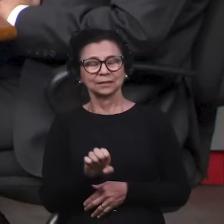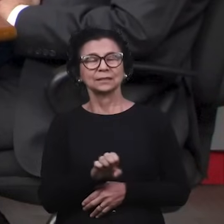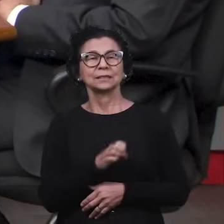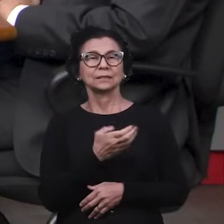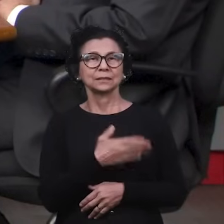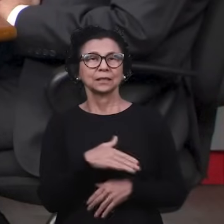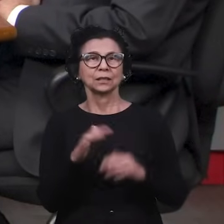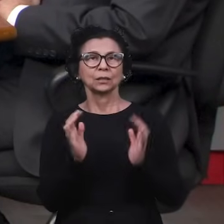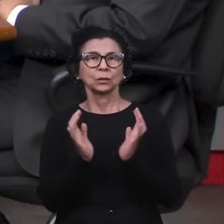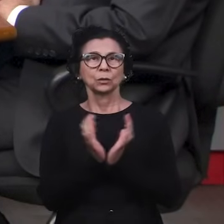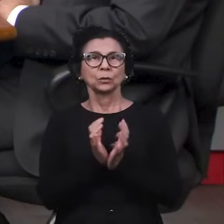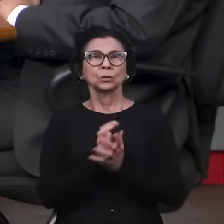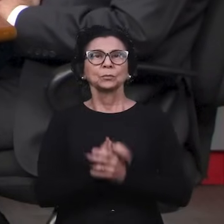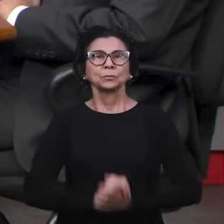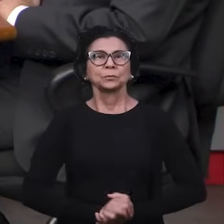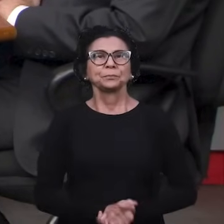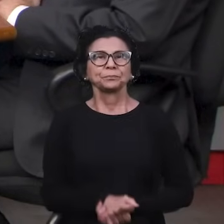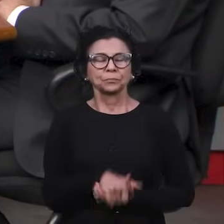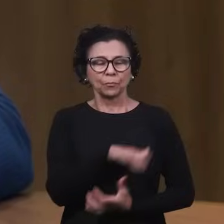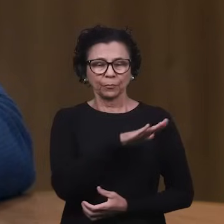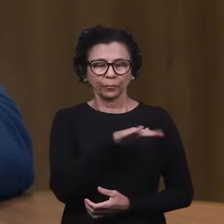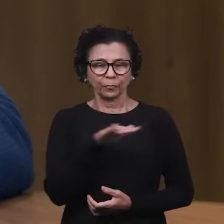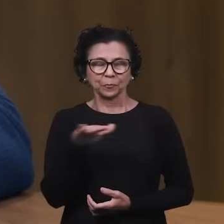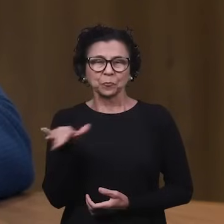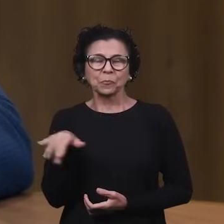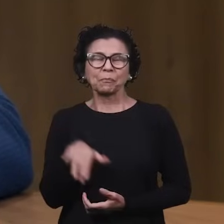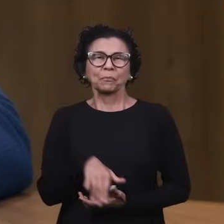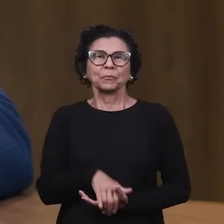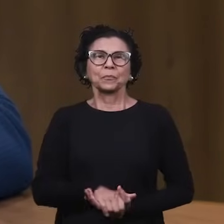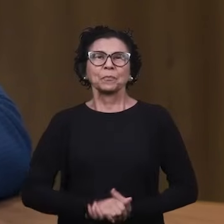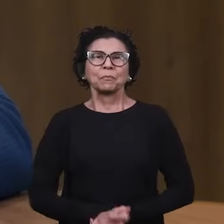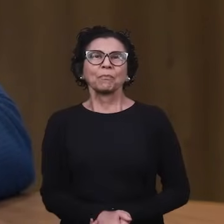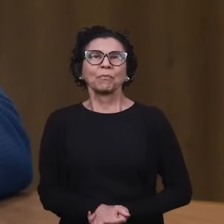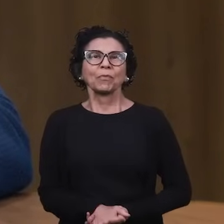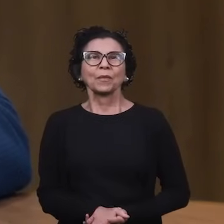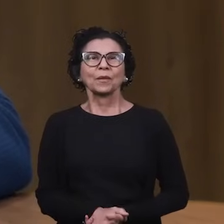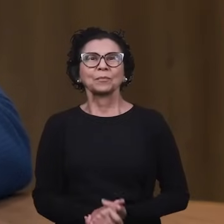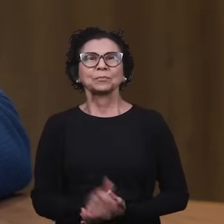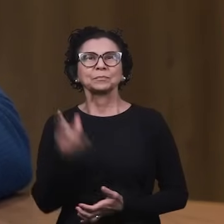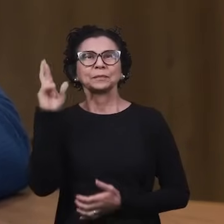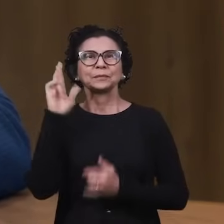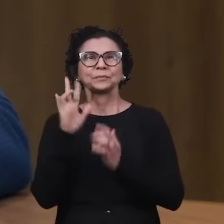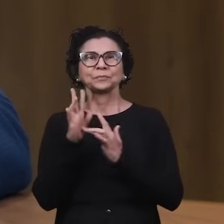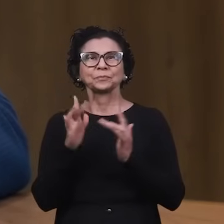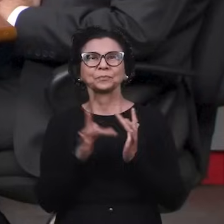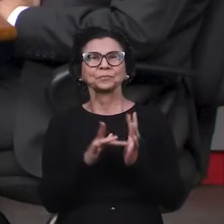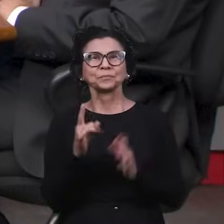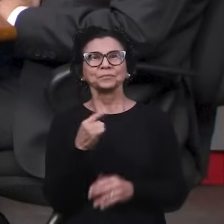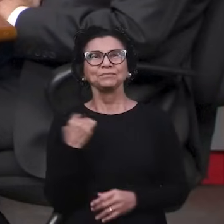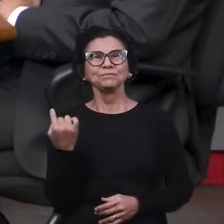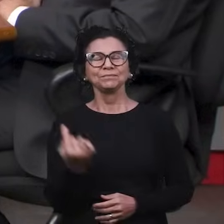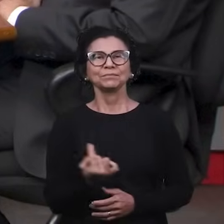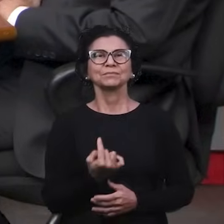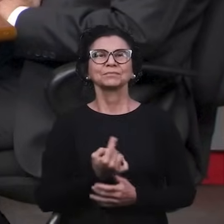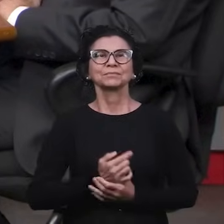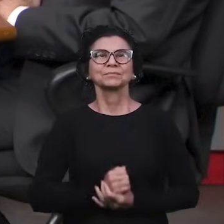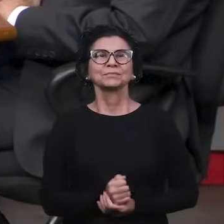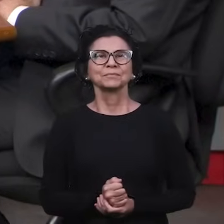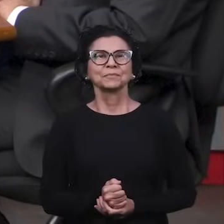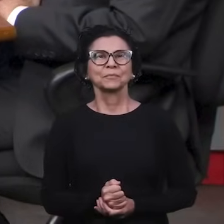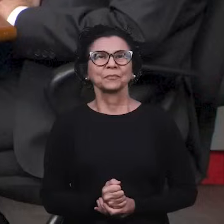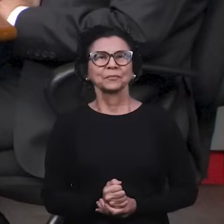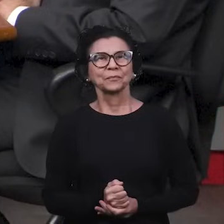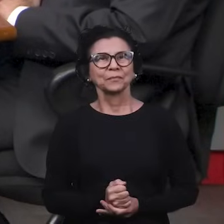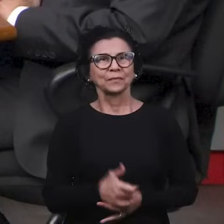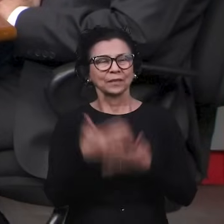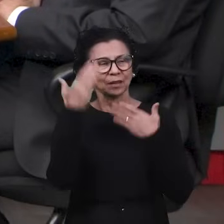da igreja de Castanheiras. Eliane, a paz do Senhor. A paz do Senhor, pastor Gilson, pastor Pita, a paz do Senhor, irmãos. Eliane, obrigado pela sua vinda, vai ser